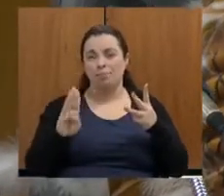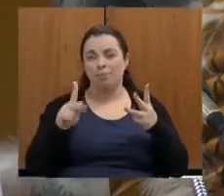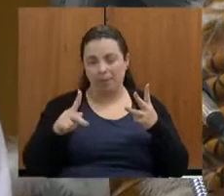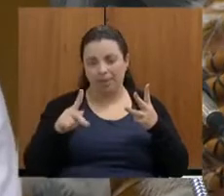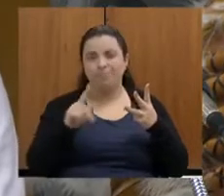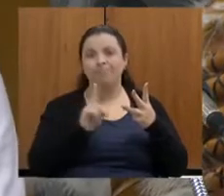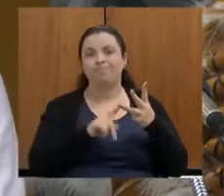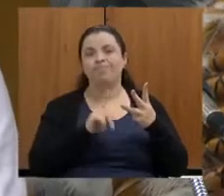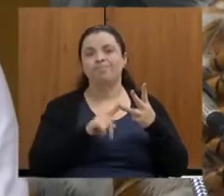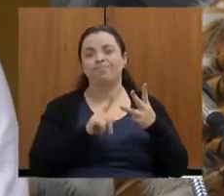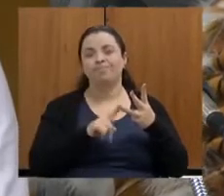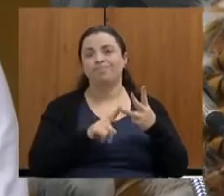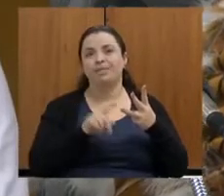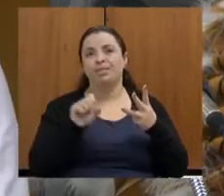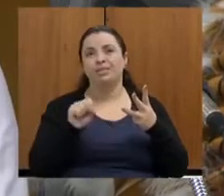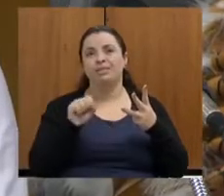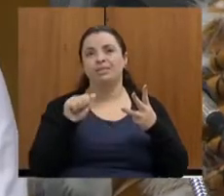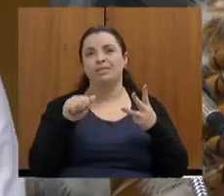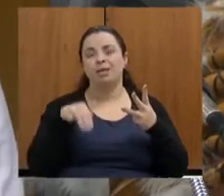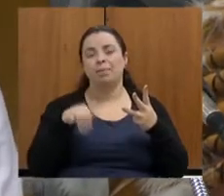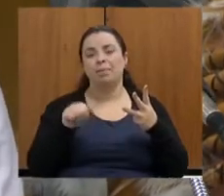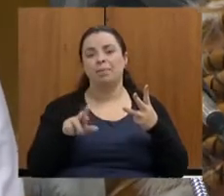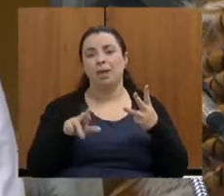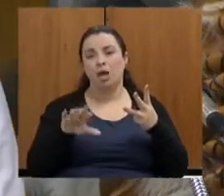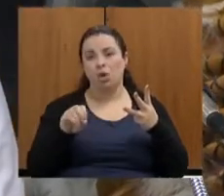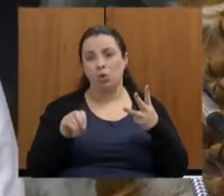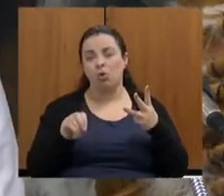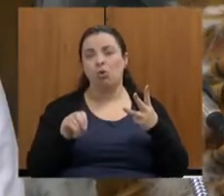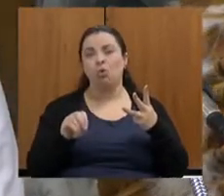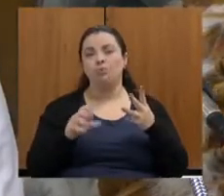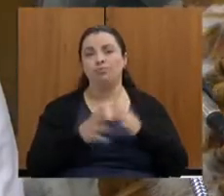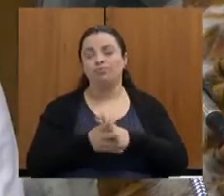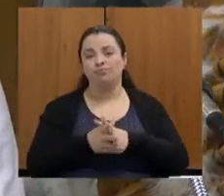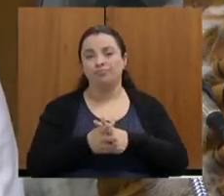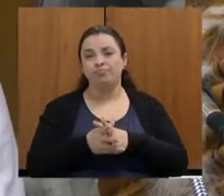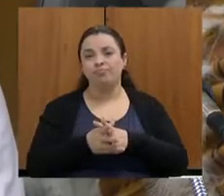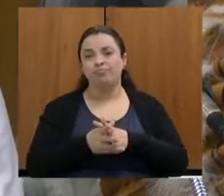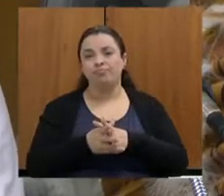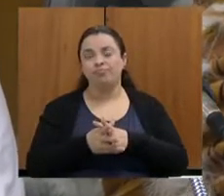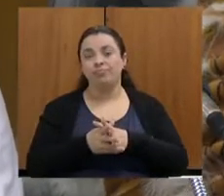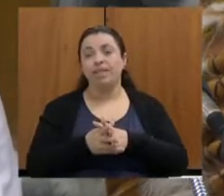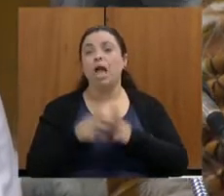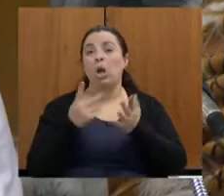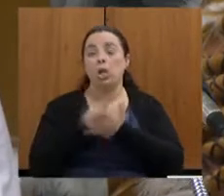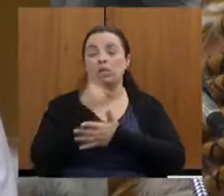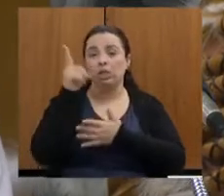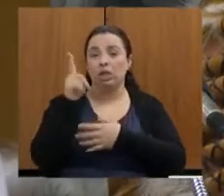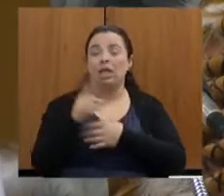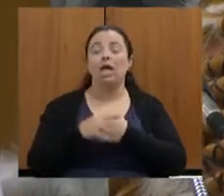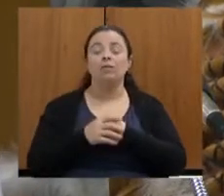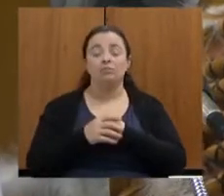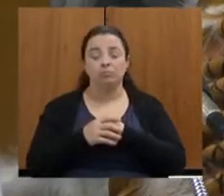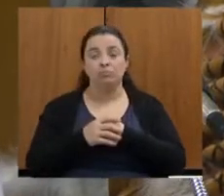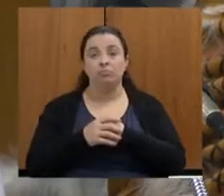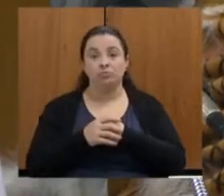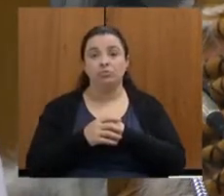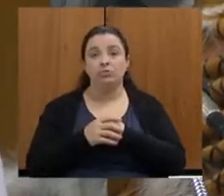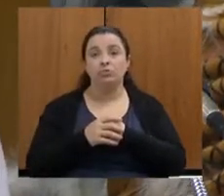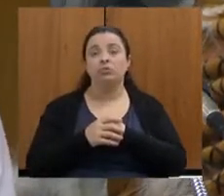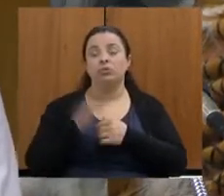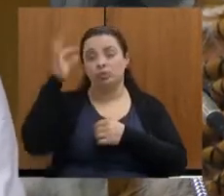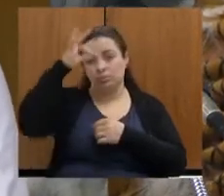Doce e litoral capixaba é importante dizer que nós temos acompanhado de perto antes do dia cinco de novembro